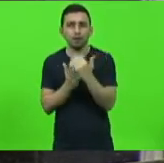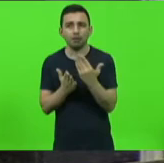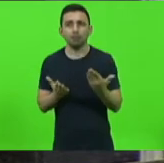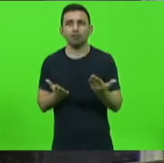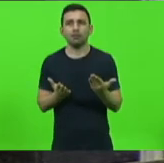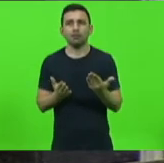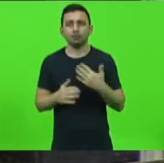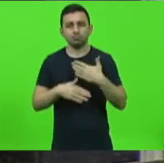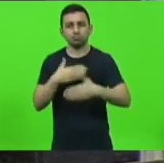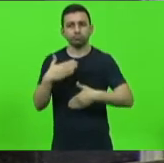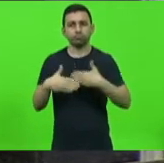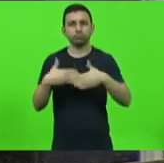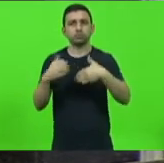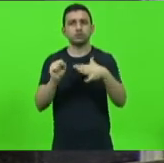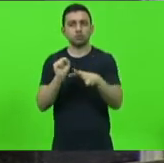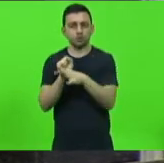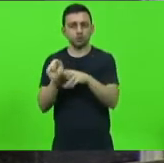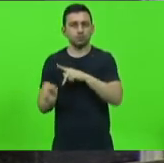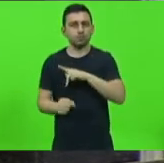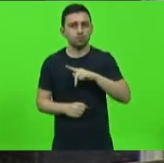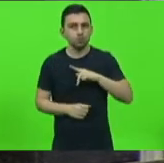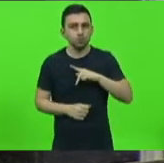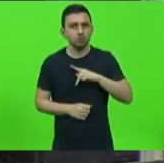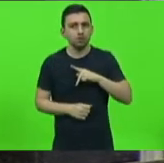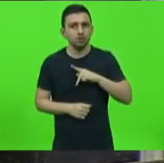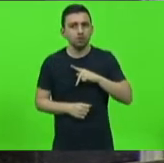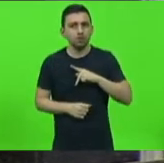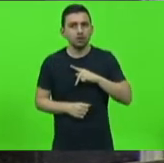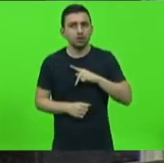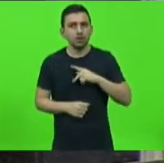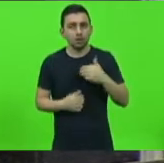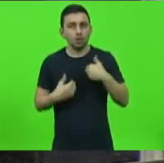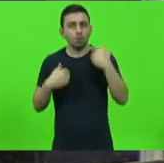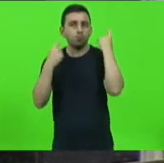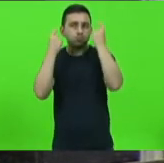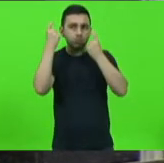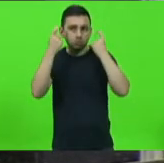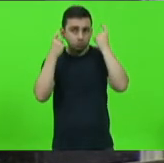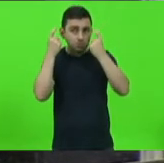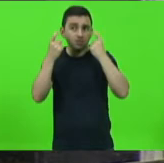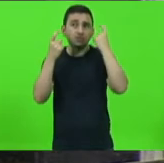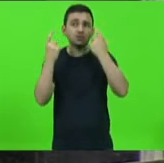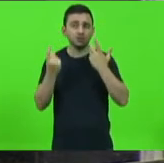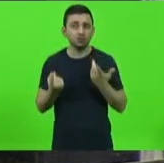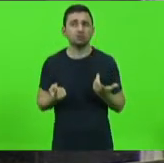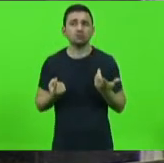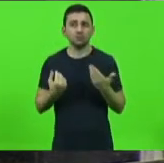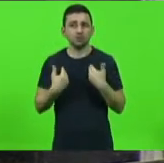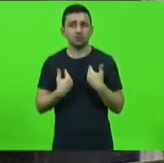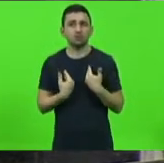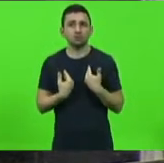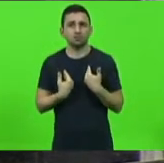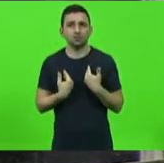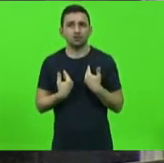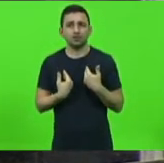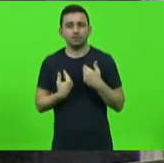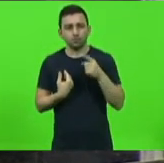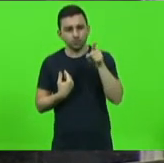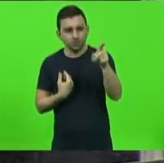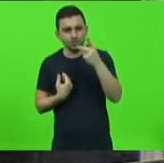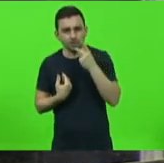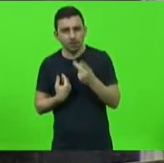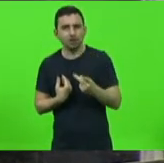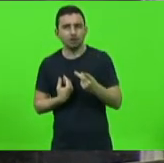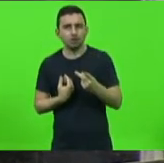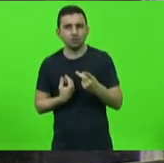cargos e salário para a segurança pública. Essas coisas me preocupam. E por isso, quando eu escuto o senhor falar,